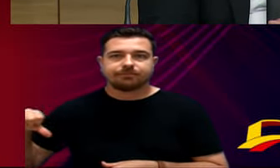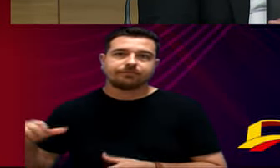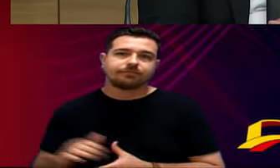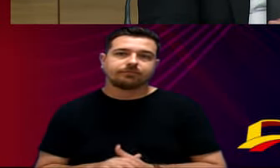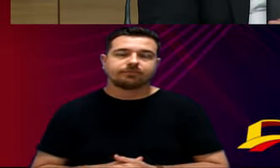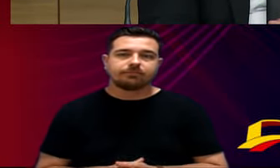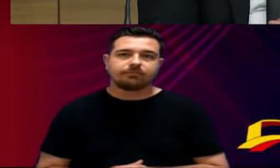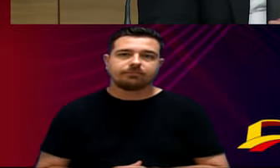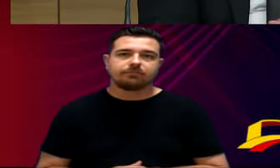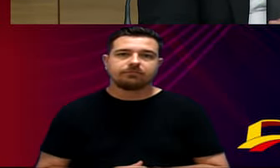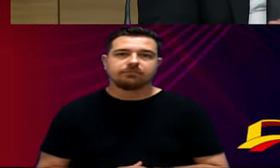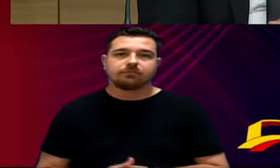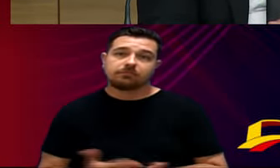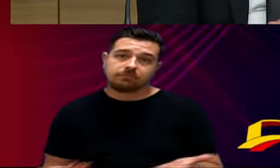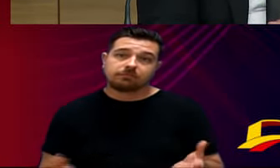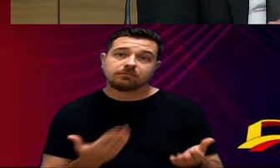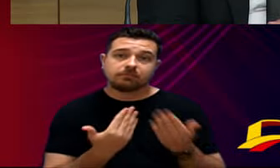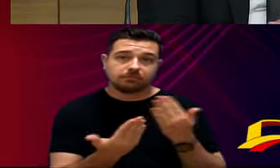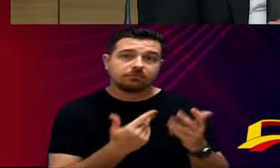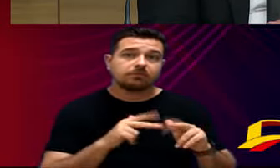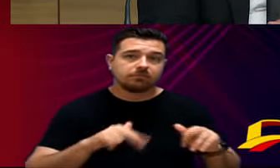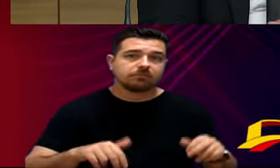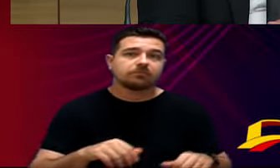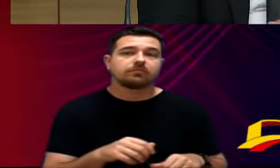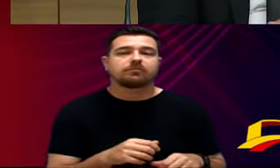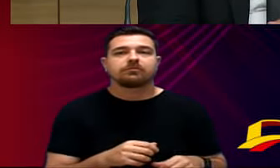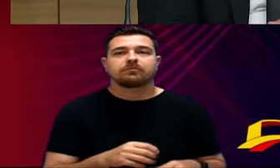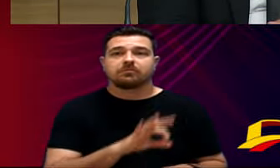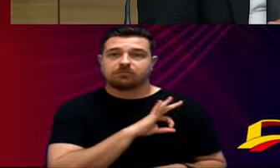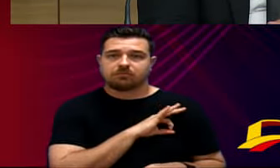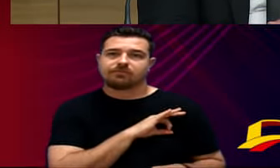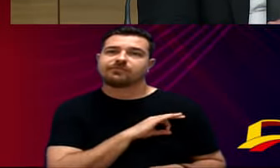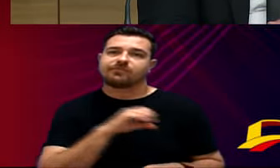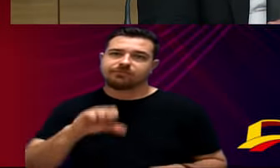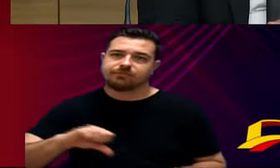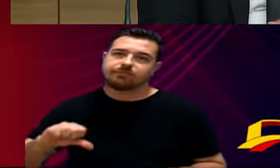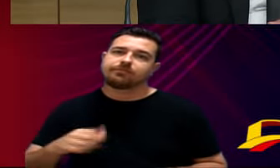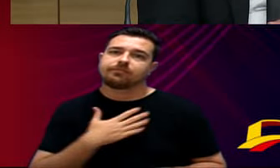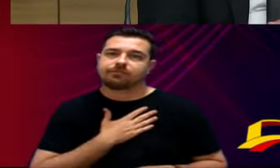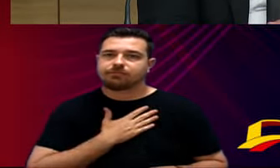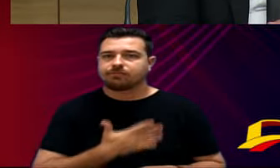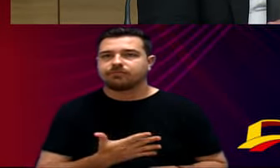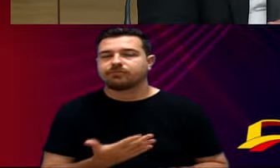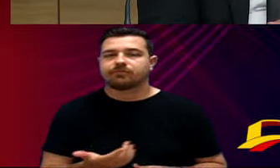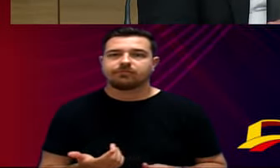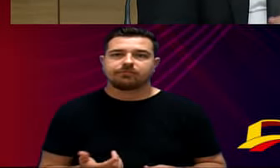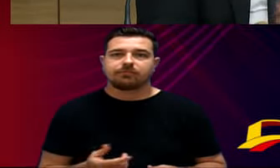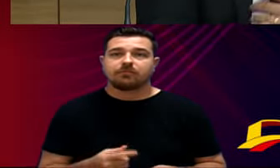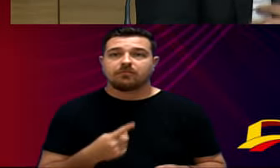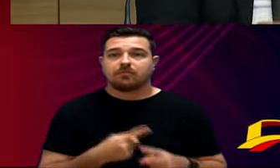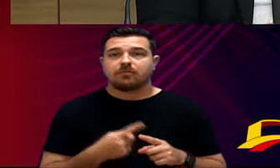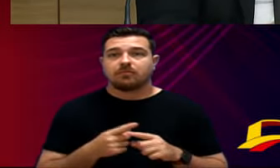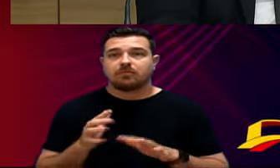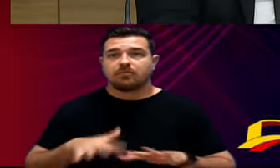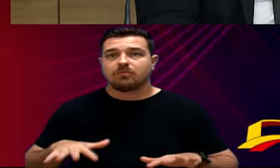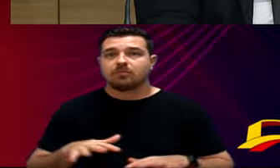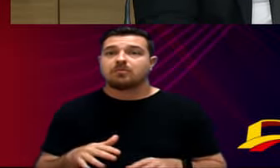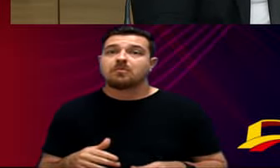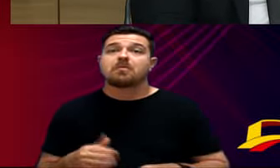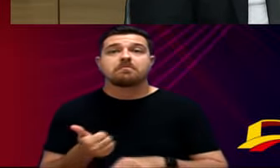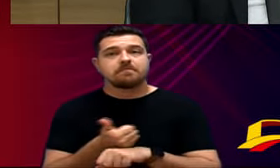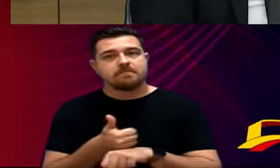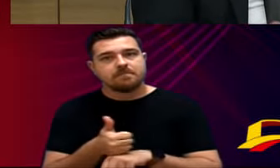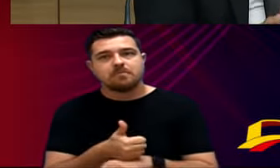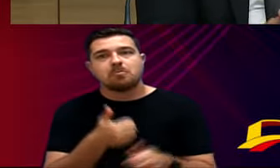vocês têm conversado com vários guardas civis para eles também isso é é ruim né porque todos guardes civ são